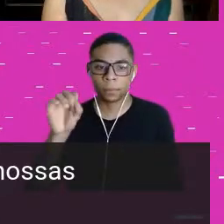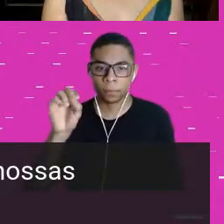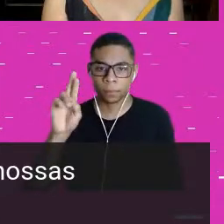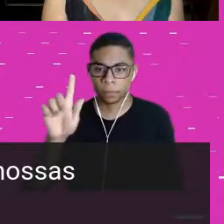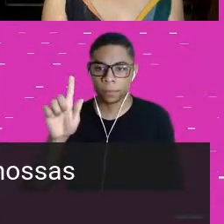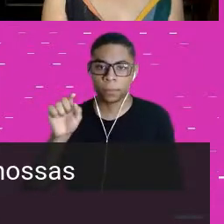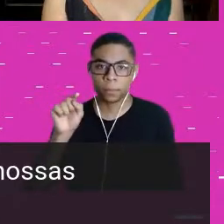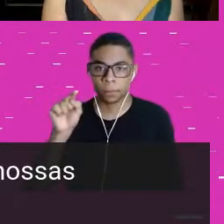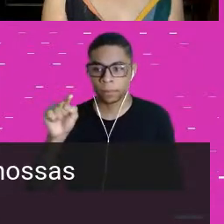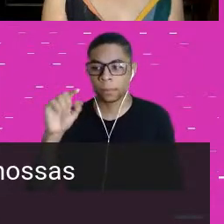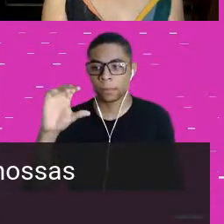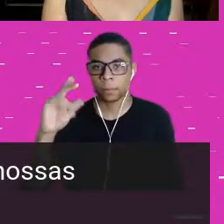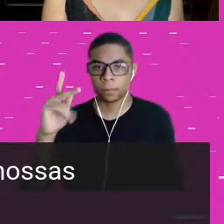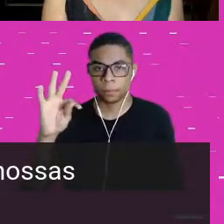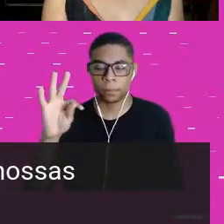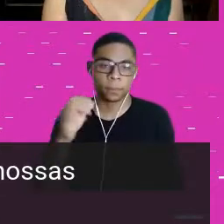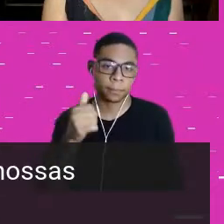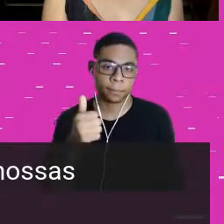www.sescsp.org.br/cpt.